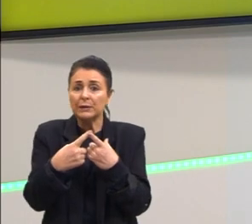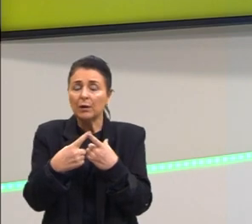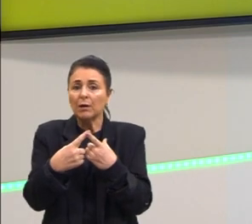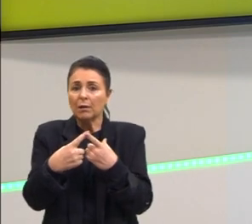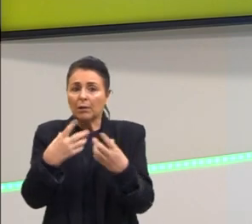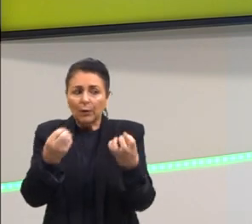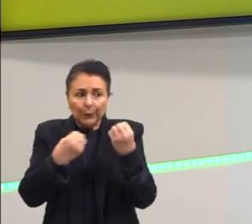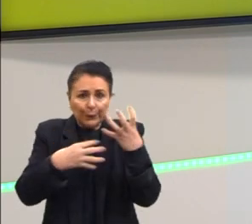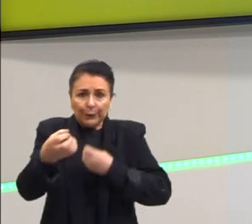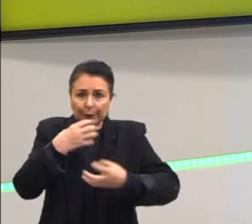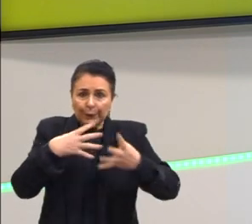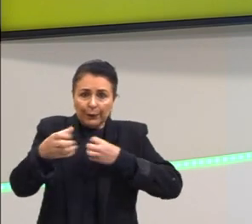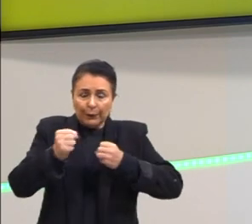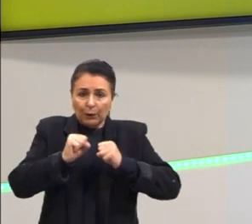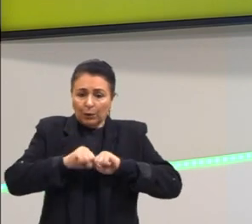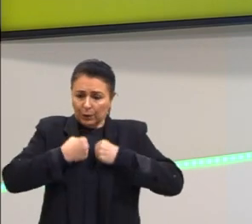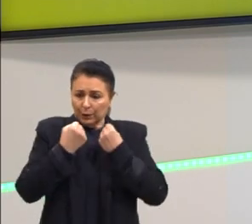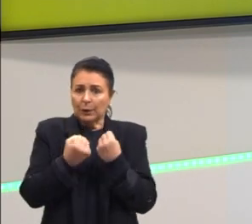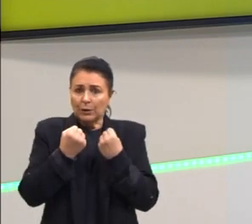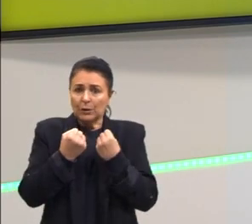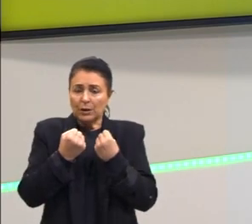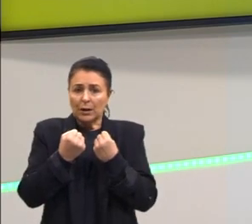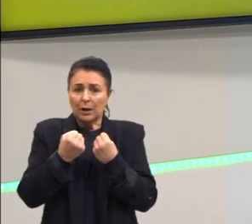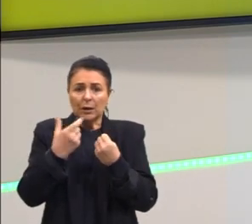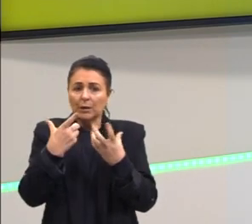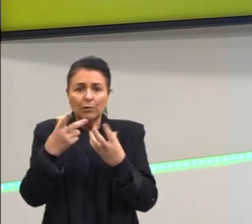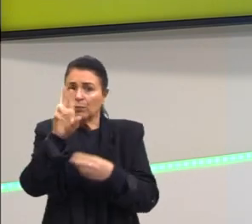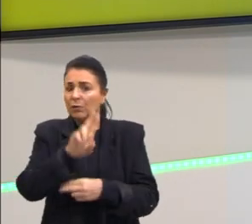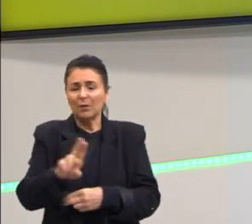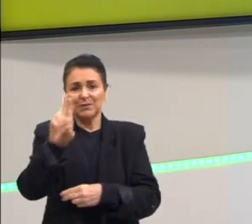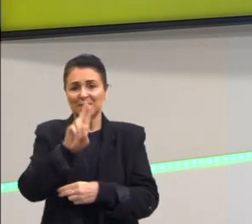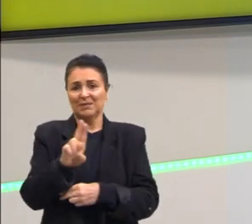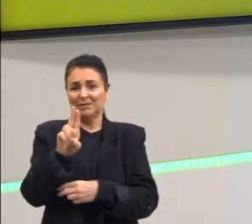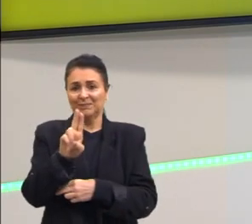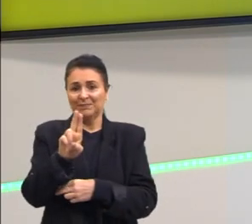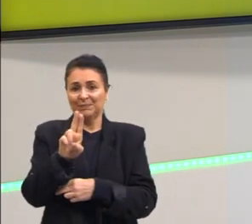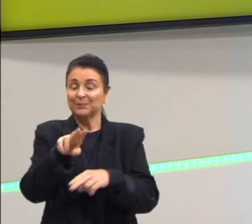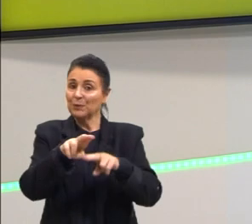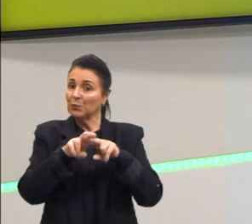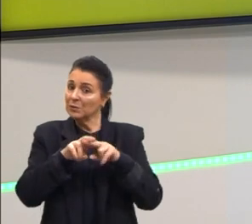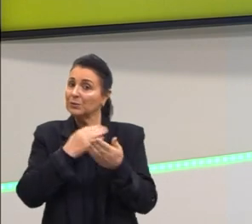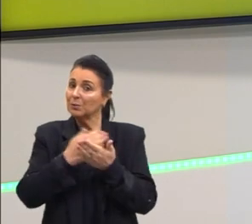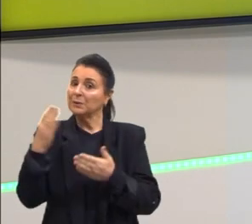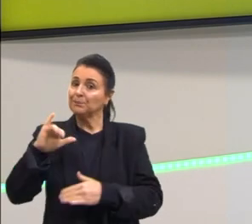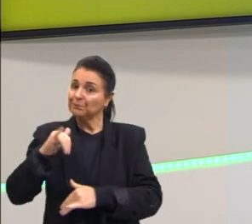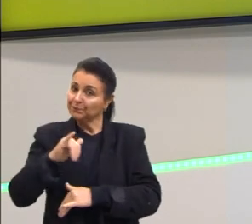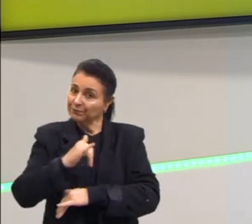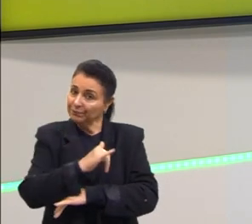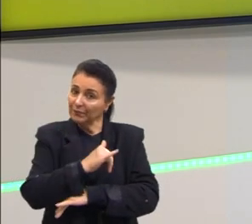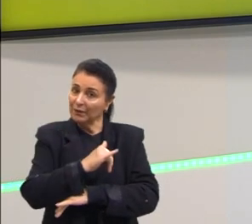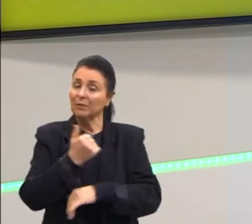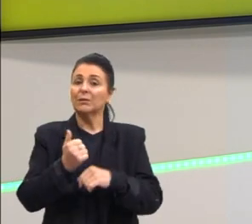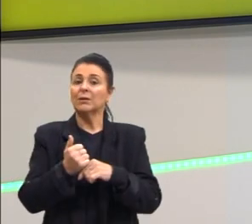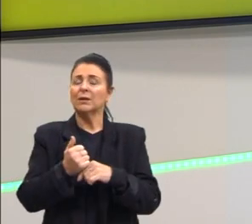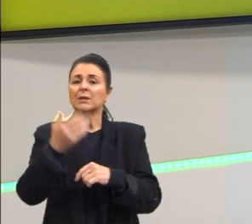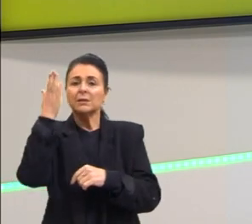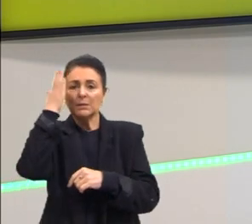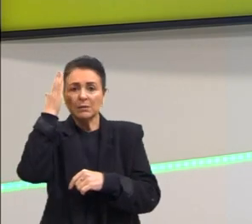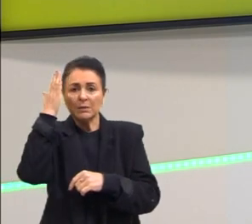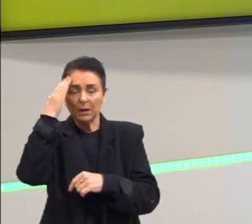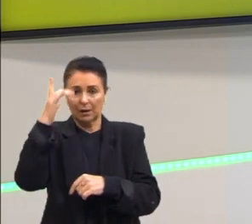energia no nosso organismo que não foi queimado que não foi utilizado então se eu sei que eu estou consumindo a